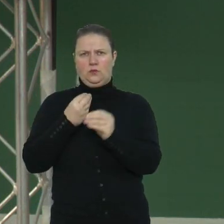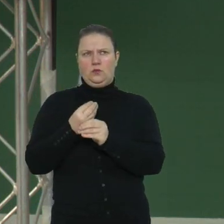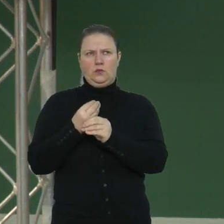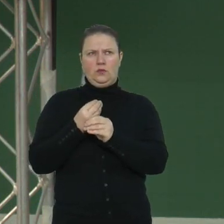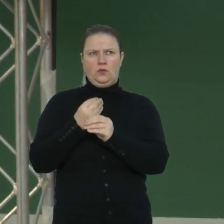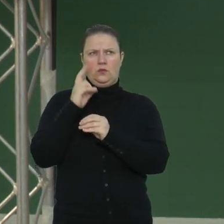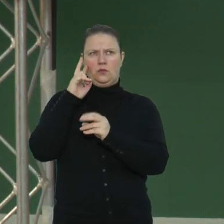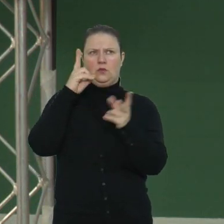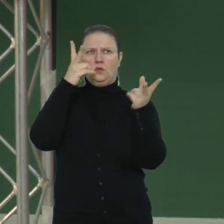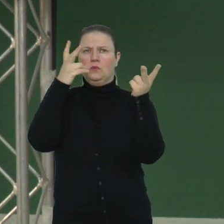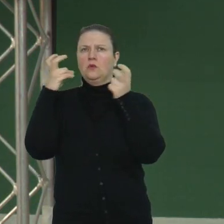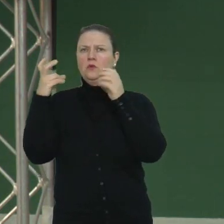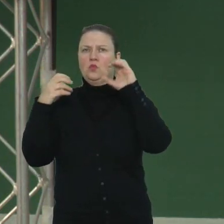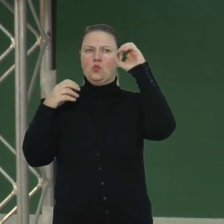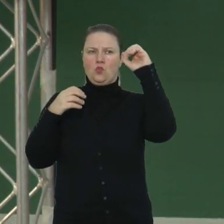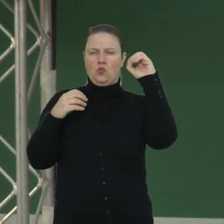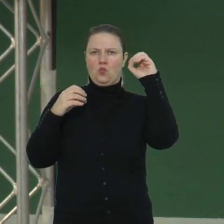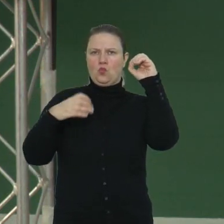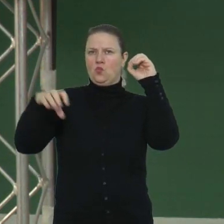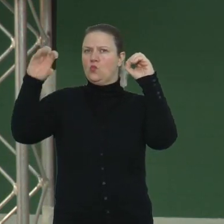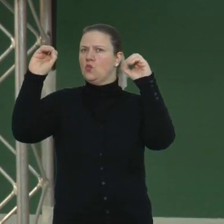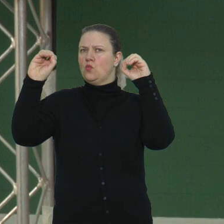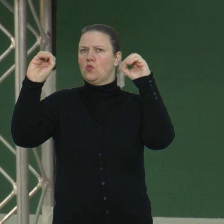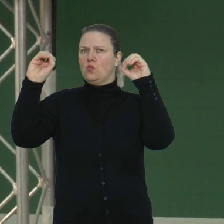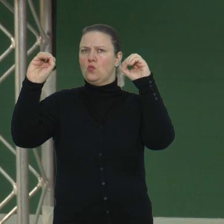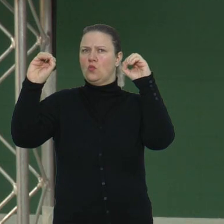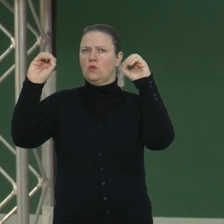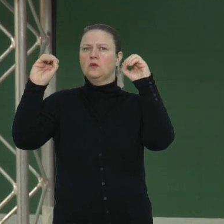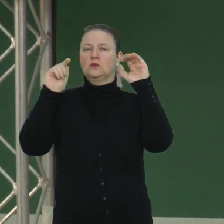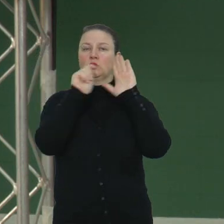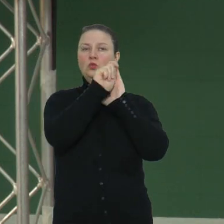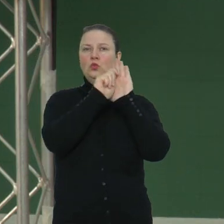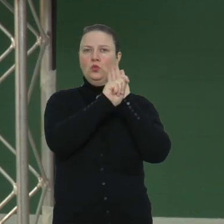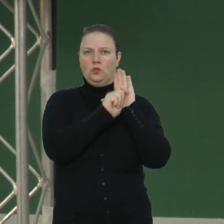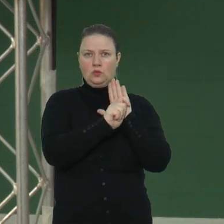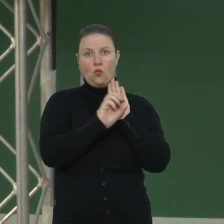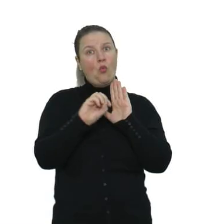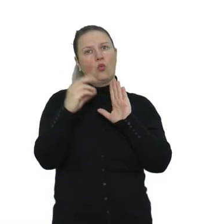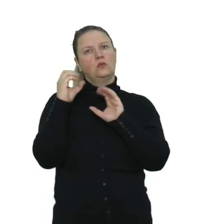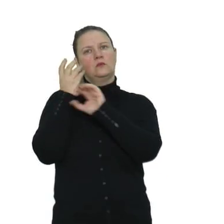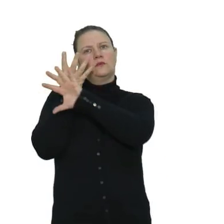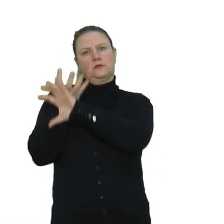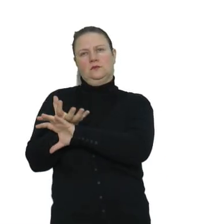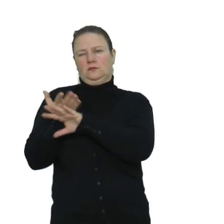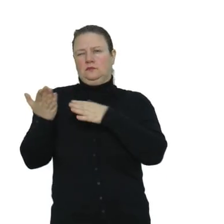bolinhas, percebam? Como que elas estão? Como que ficará esse conjunto de solução? Um tempinho para vocês.